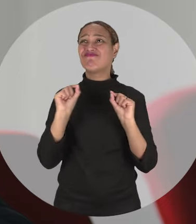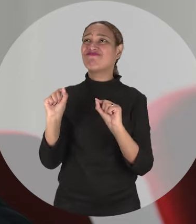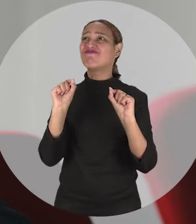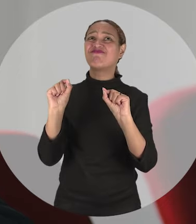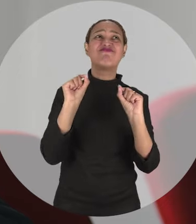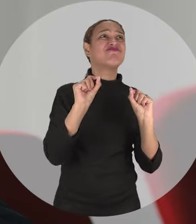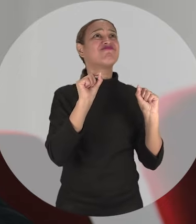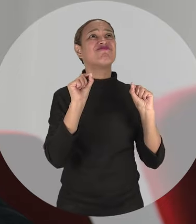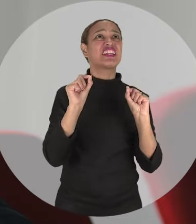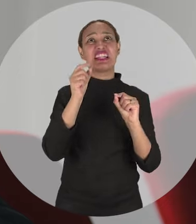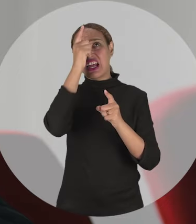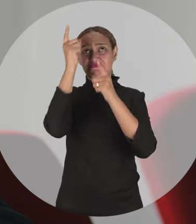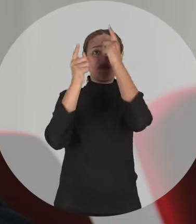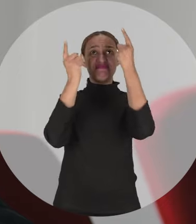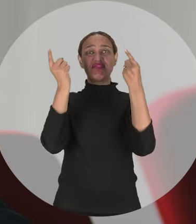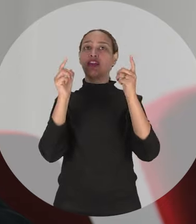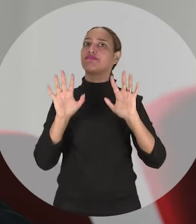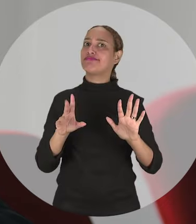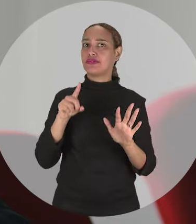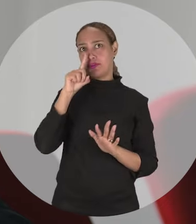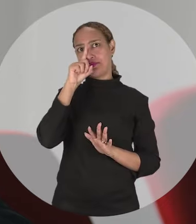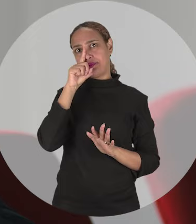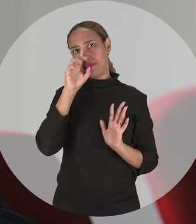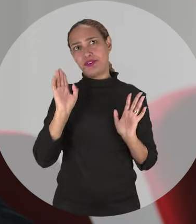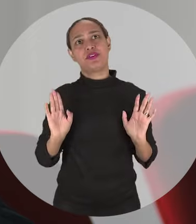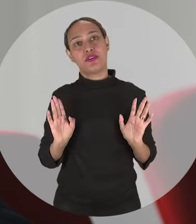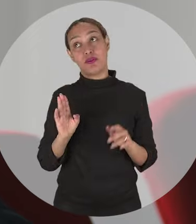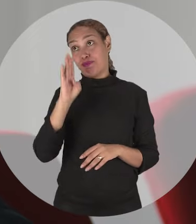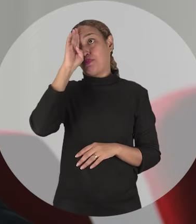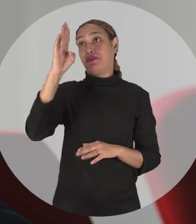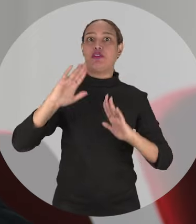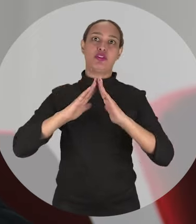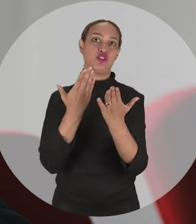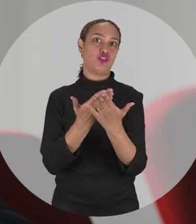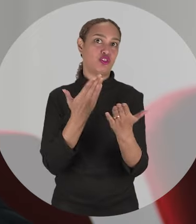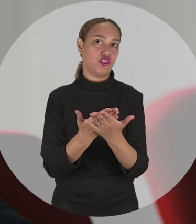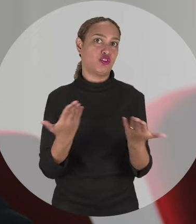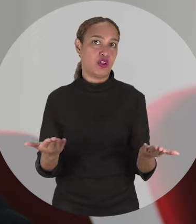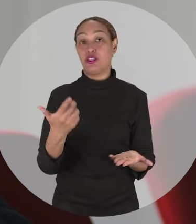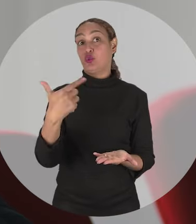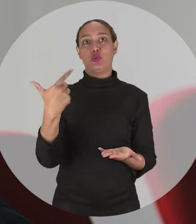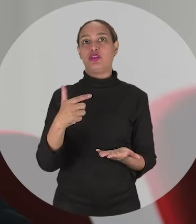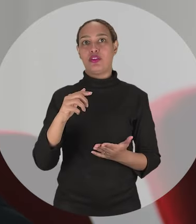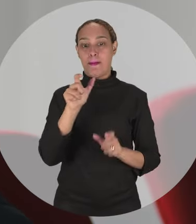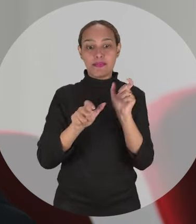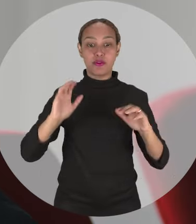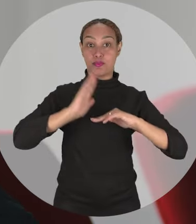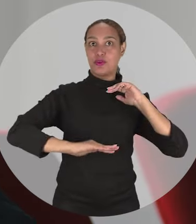um tanto perigoso, principalmente para ser feito na escola, onde você não tem profissionais